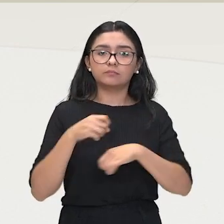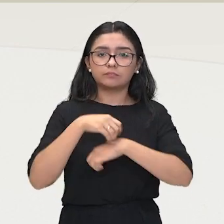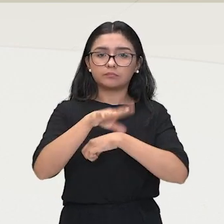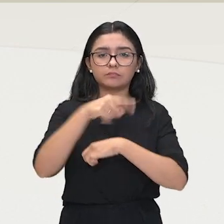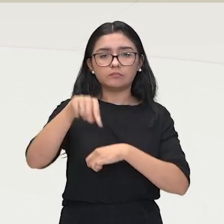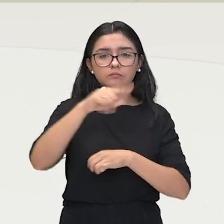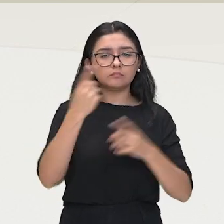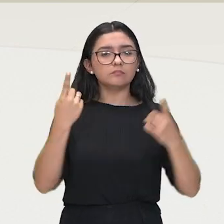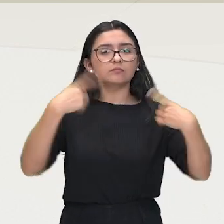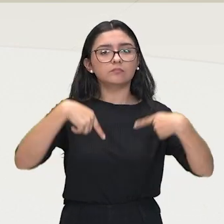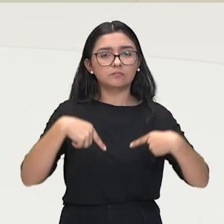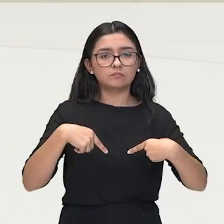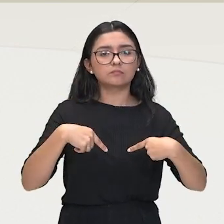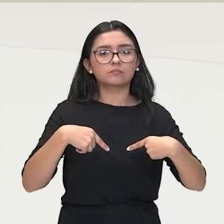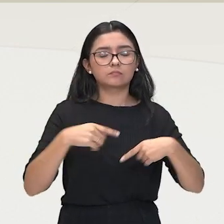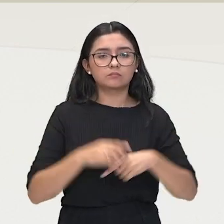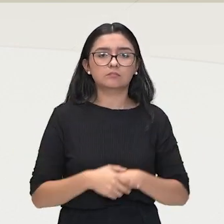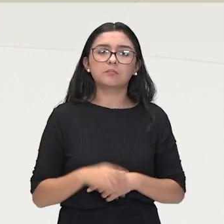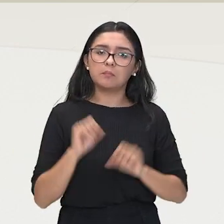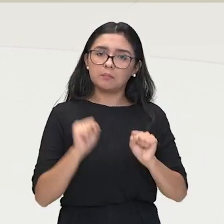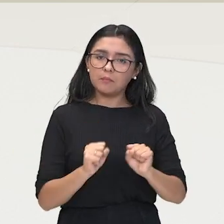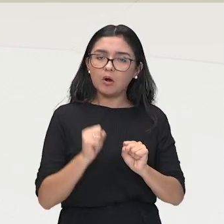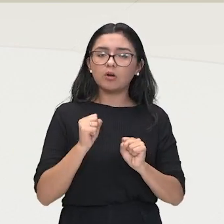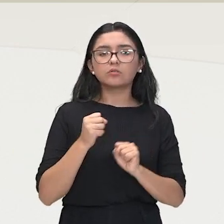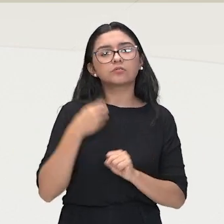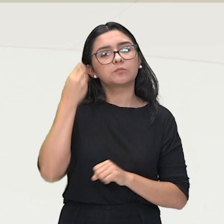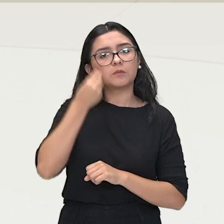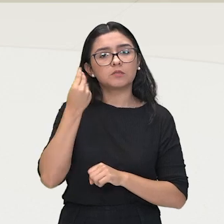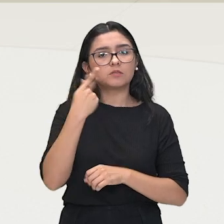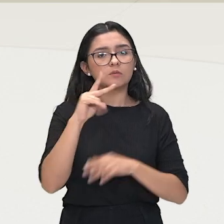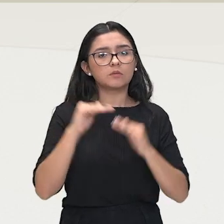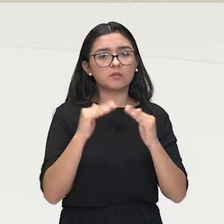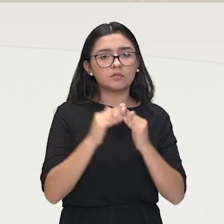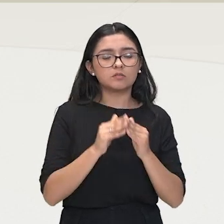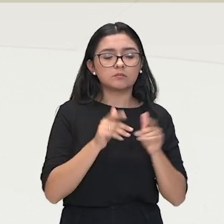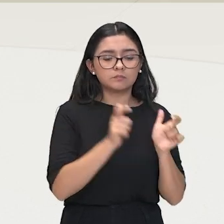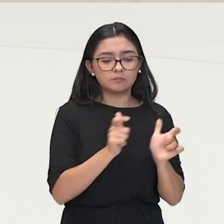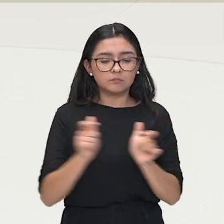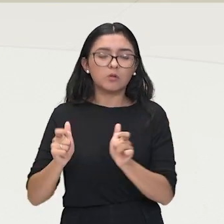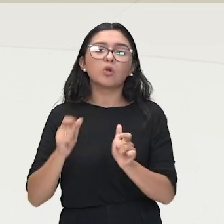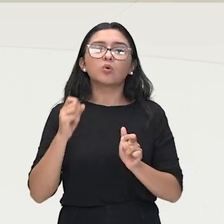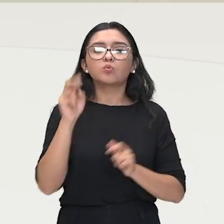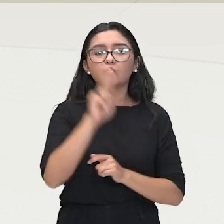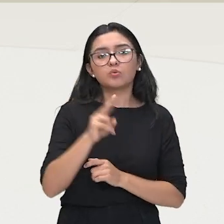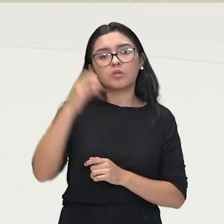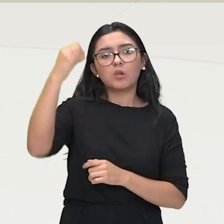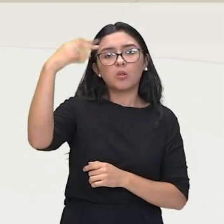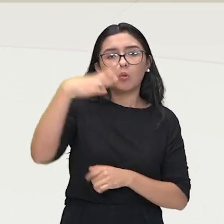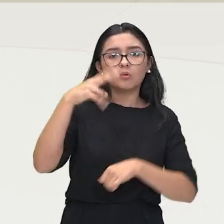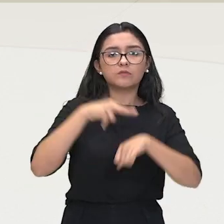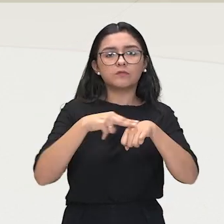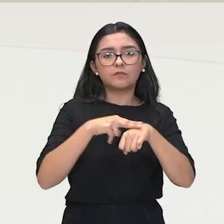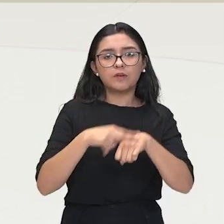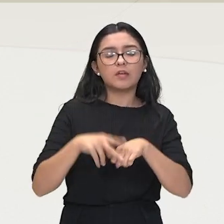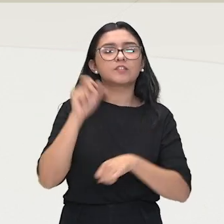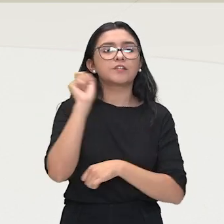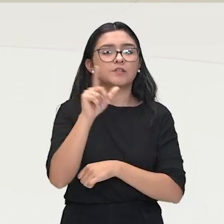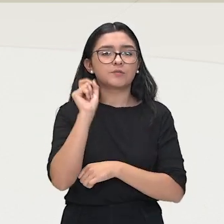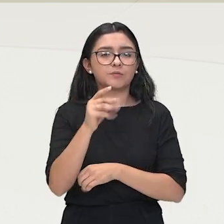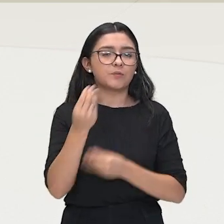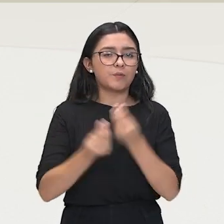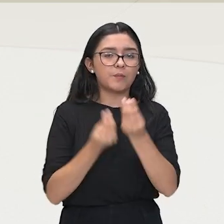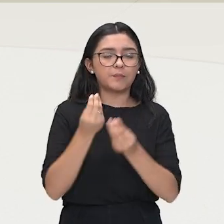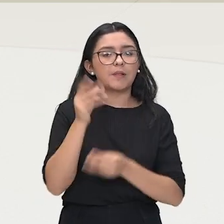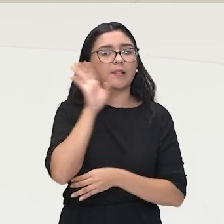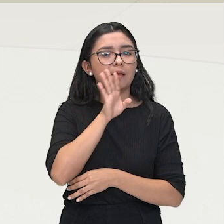para vocês. Iluminem cartões como esses aí com a luz verde, com a luz azul. Como é que será que eles vão ficar? Muito bacana